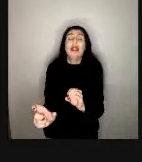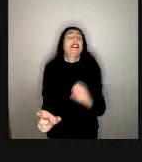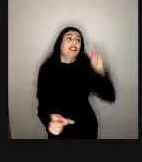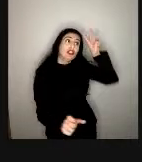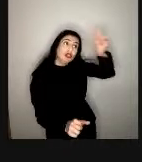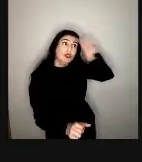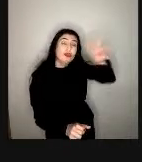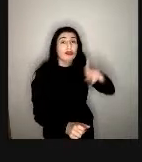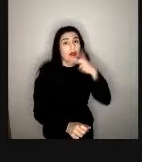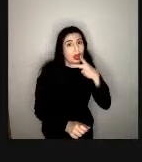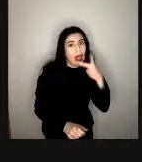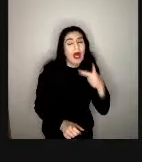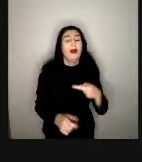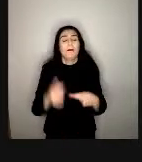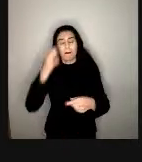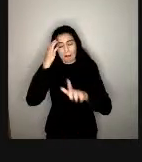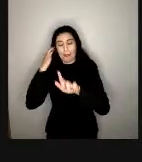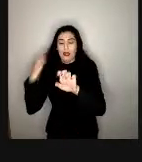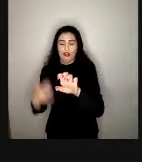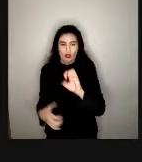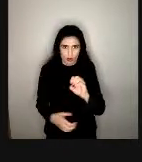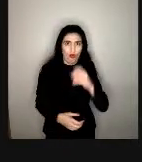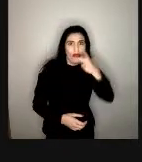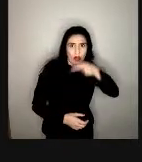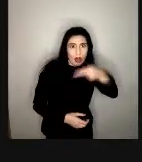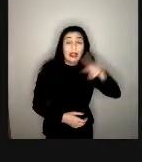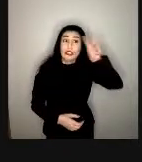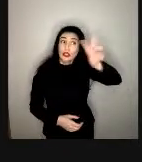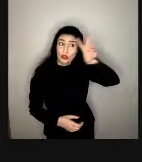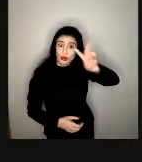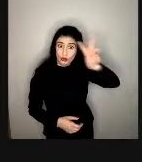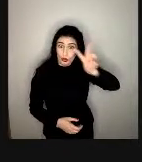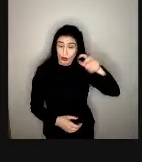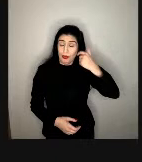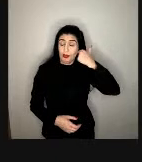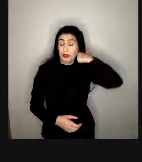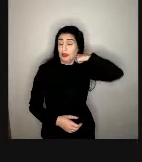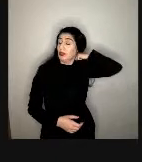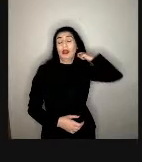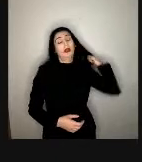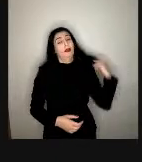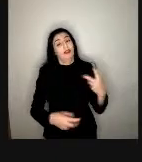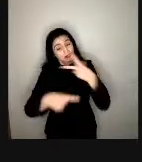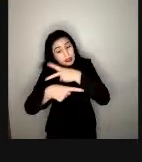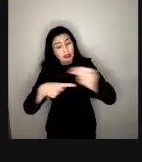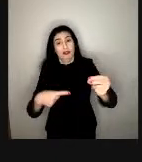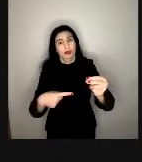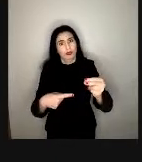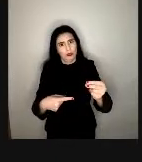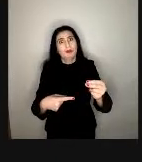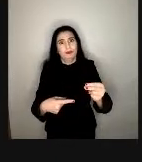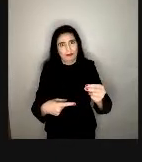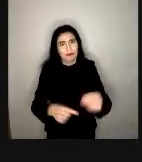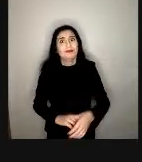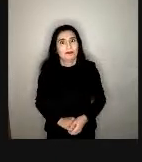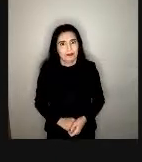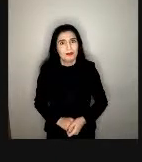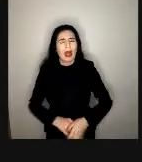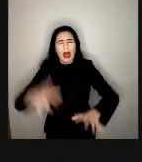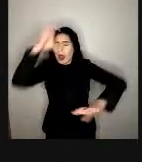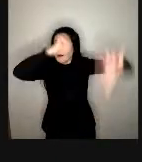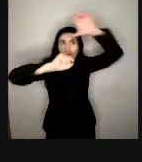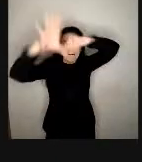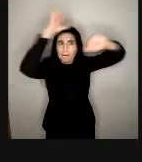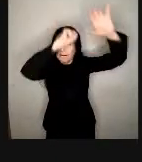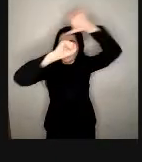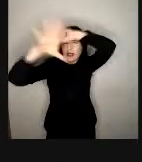eu vou deixar a Gel contar a história dela, mas ela é uma vencedora, né? Uma pessoa que aprendeu muito